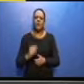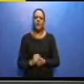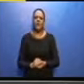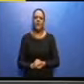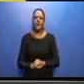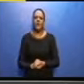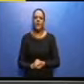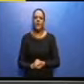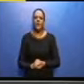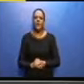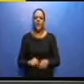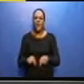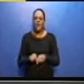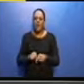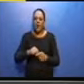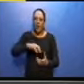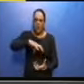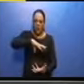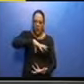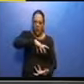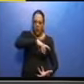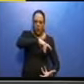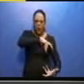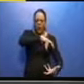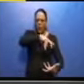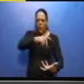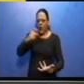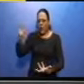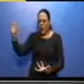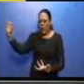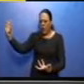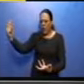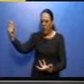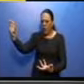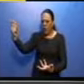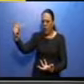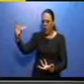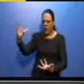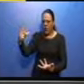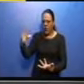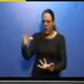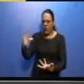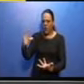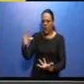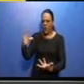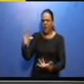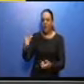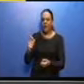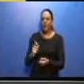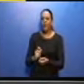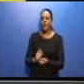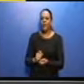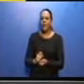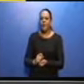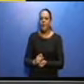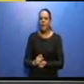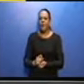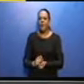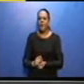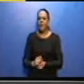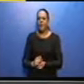altitude aí, né, dos raios solares, né, e a temperatura, né, da latitude, na verdade. Aqui deveria estar